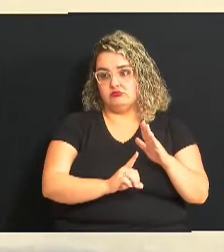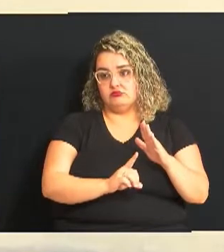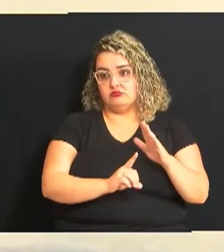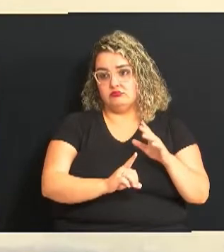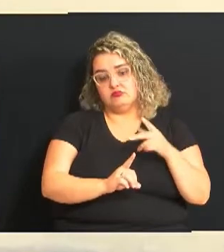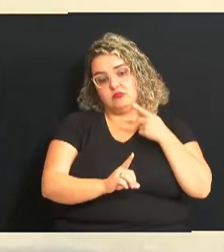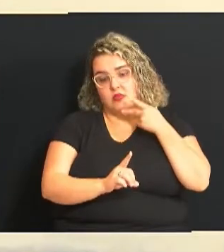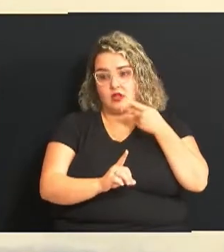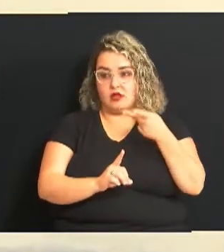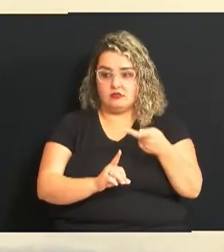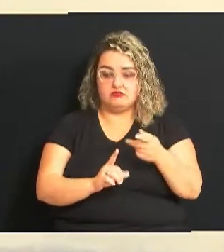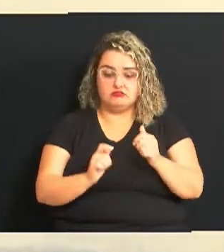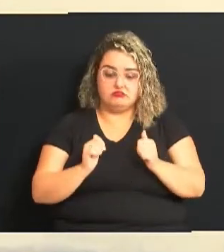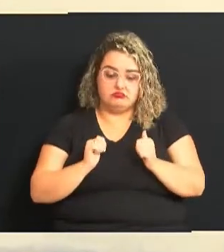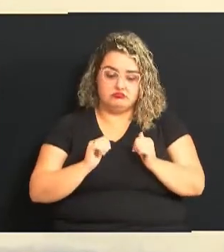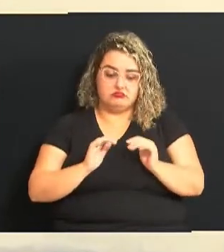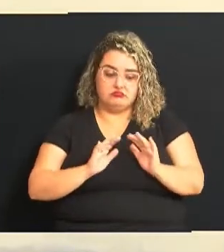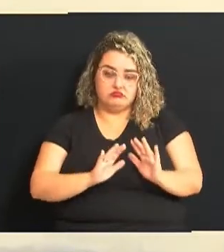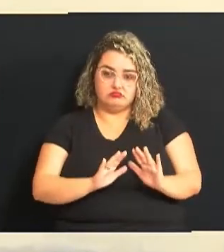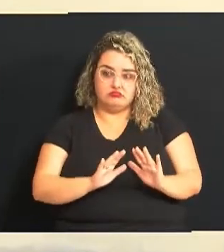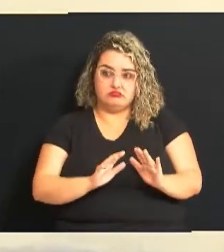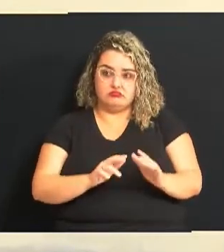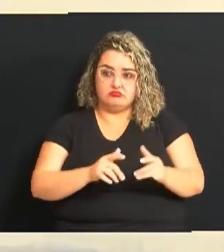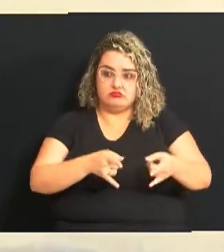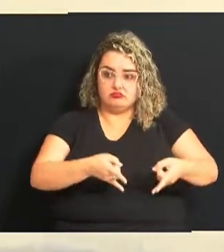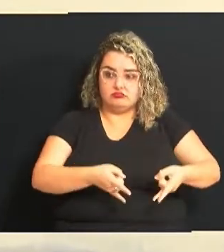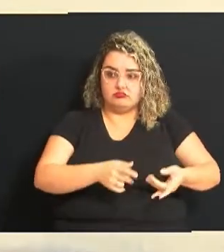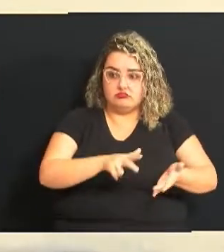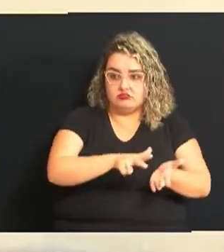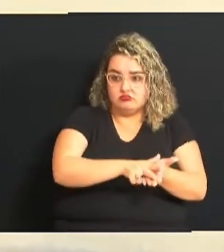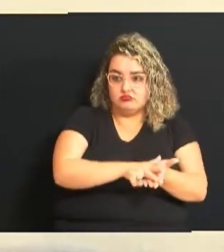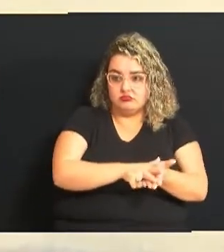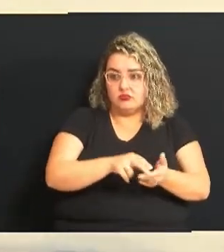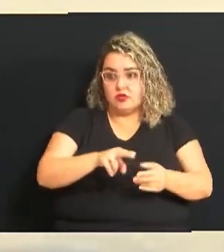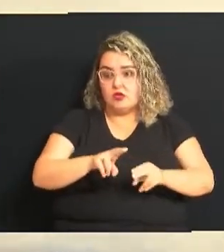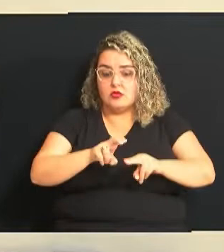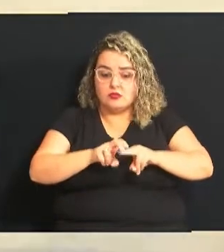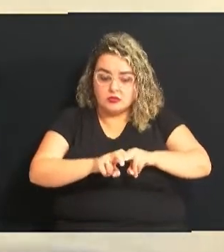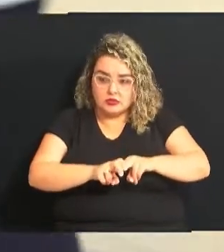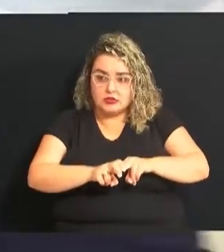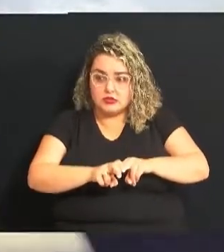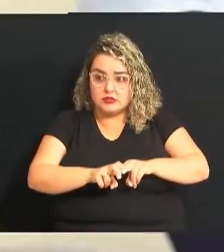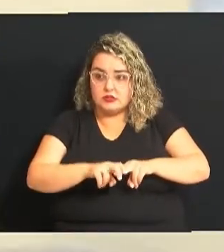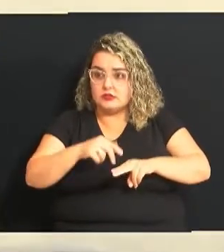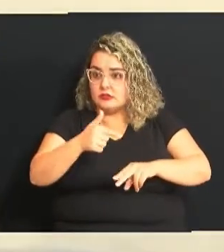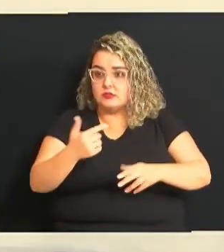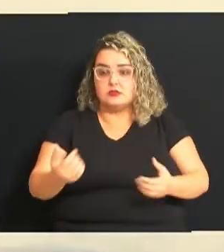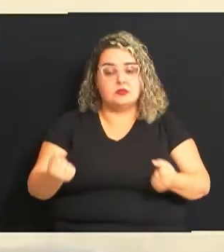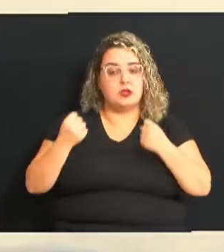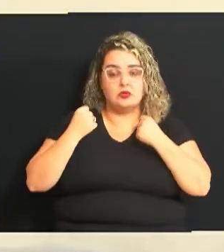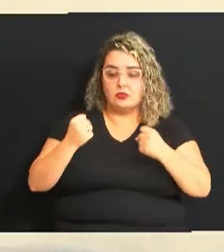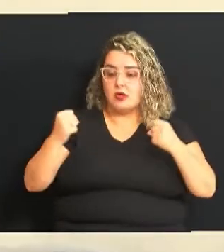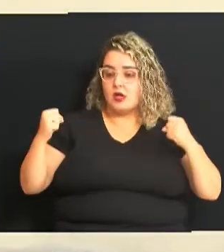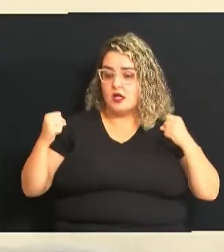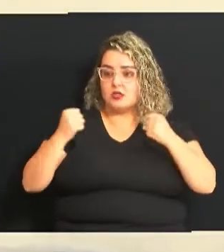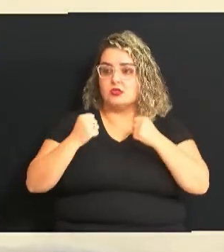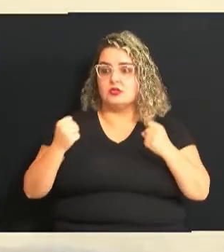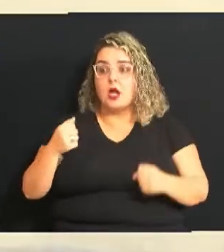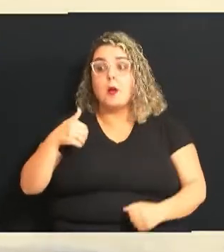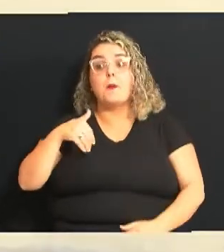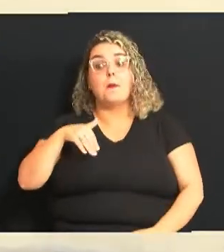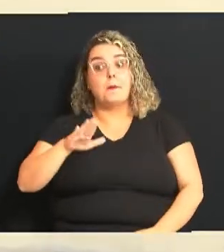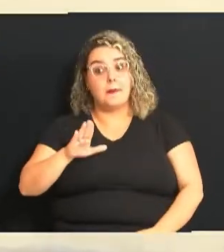né? Quietinho no canto dele, deitadinho na cama ou sentadinho na cadeira, sem atividade,